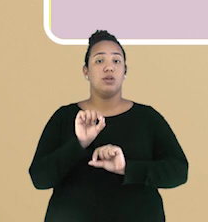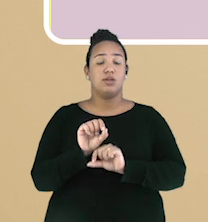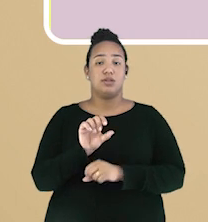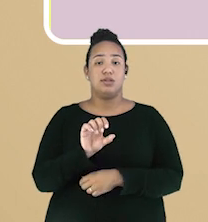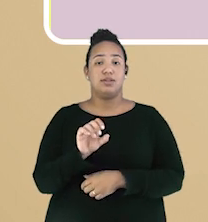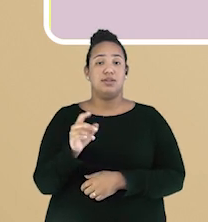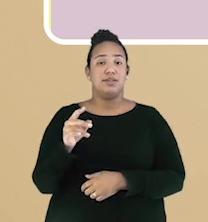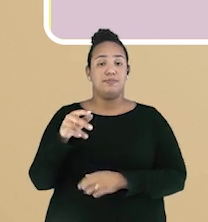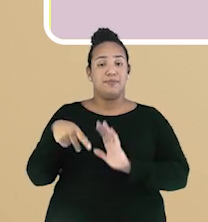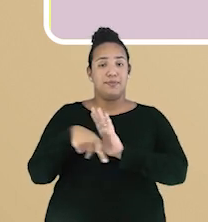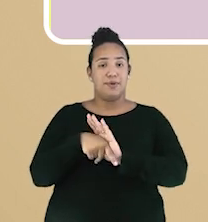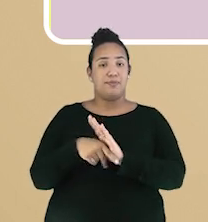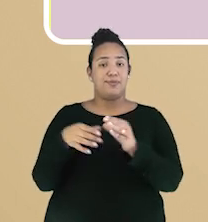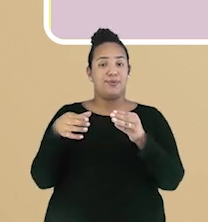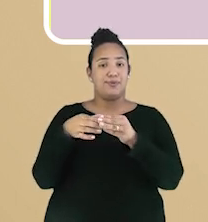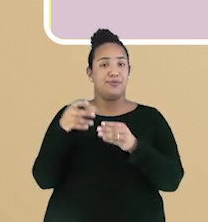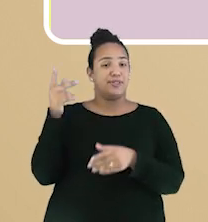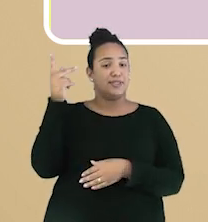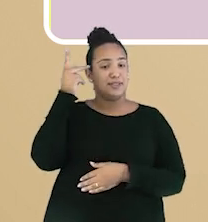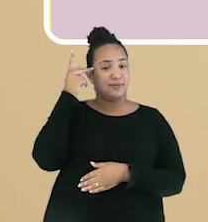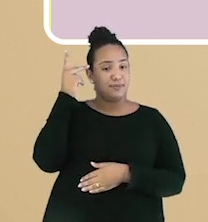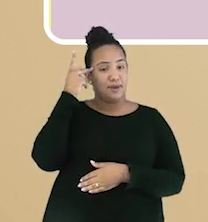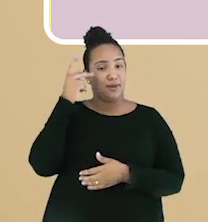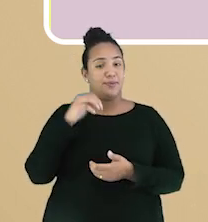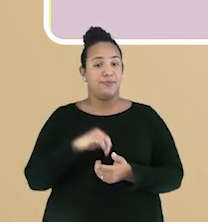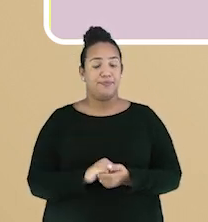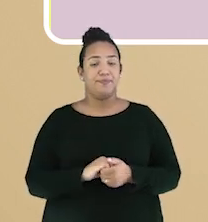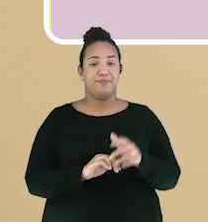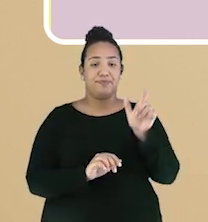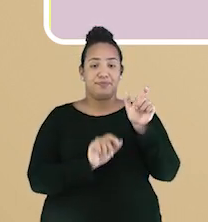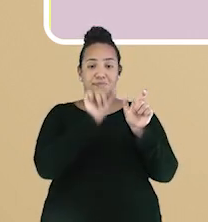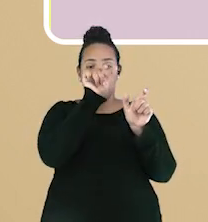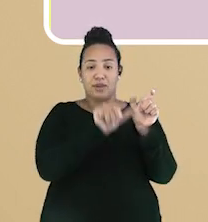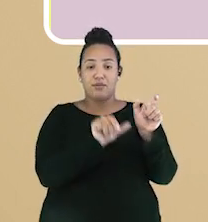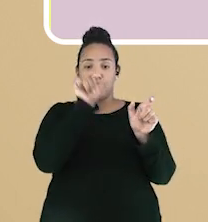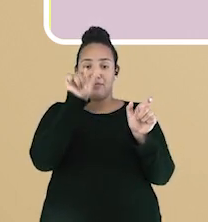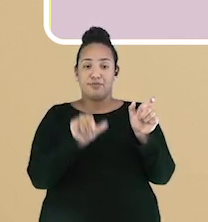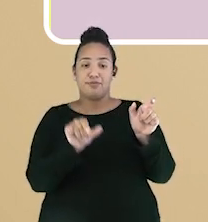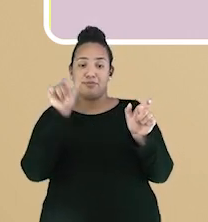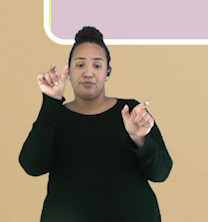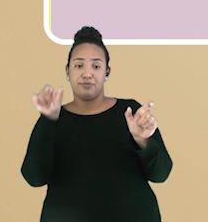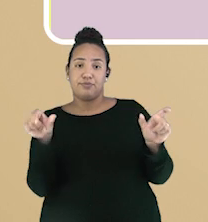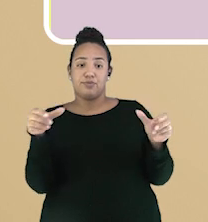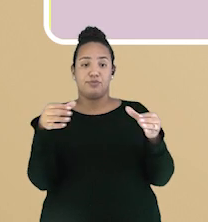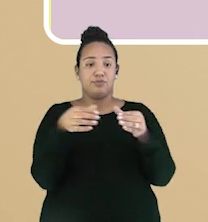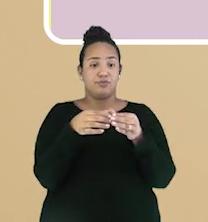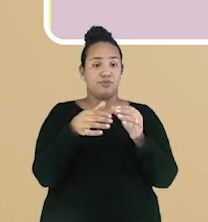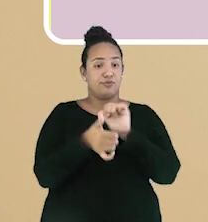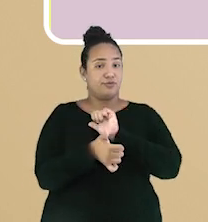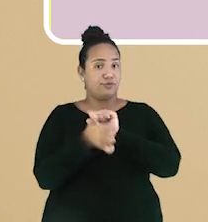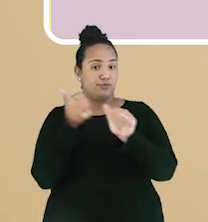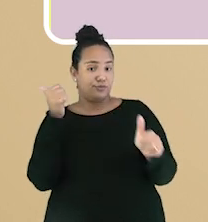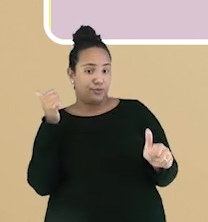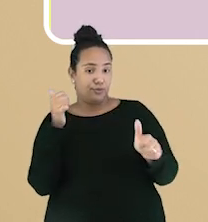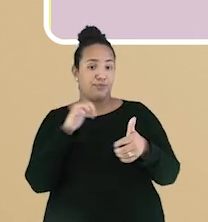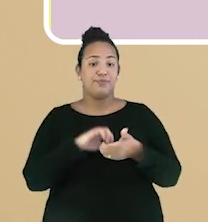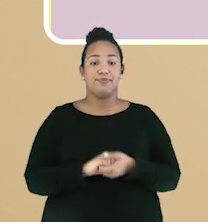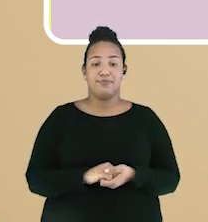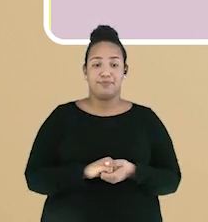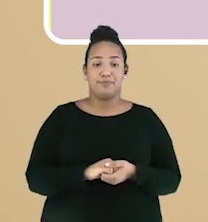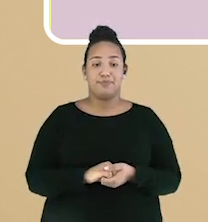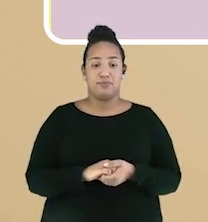As informações que estão no eixo vertical são os times de futebol. E as informações que estão no